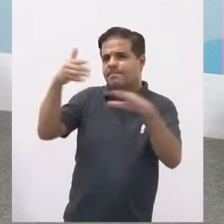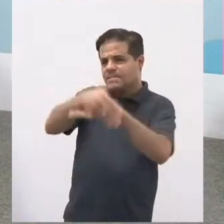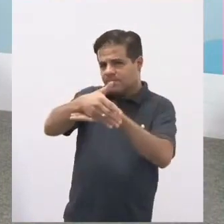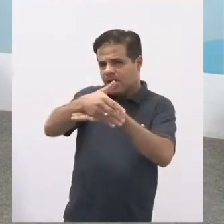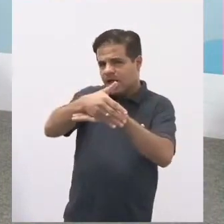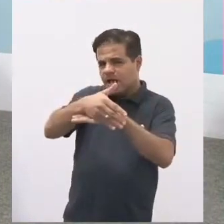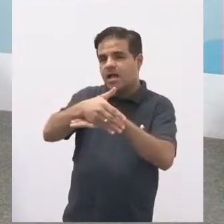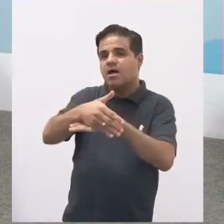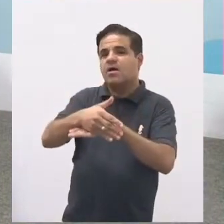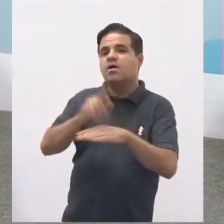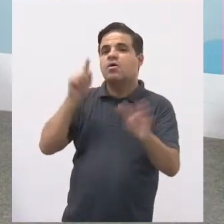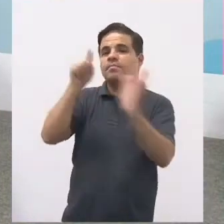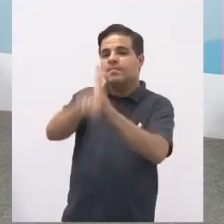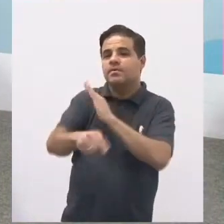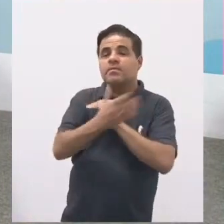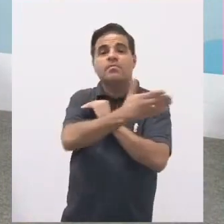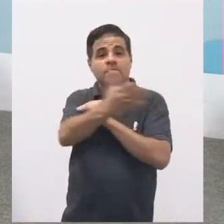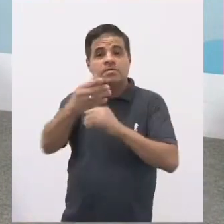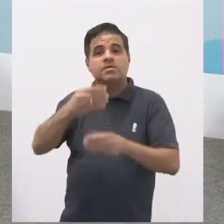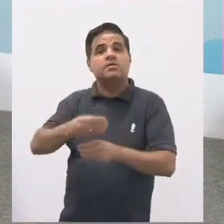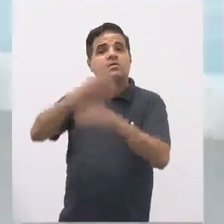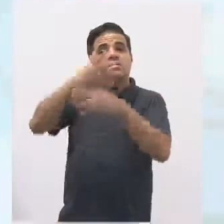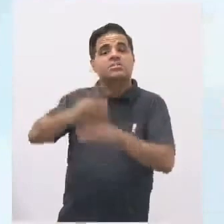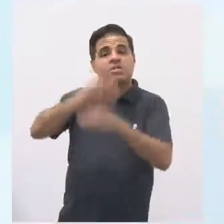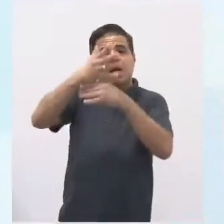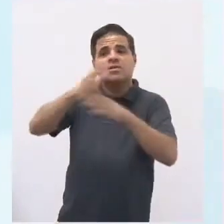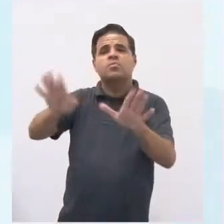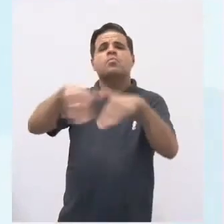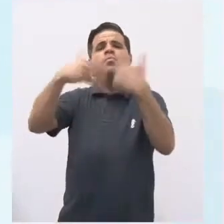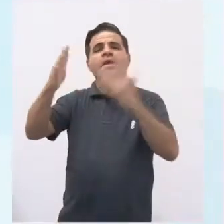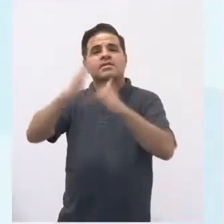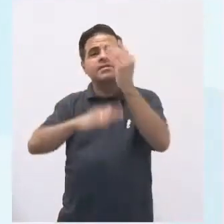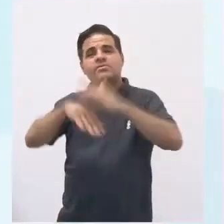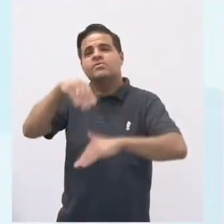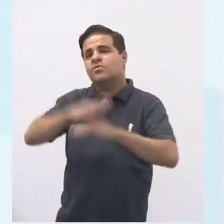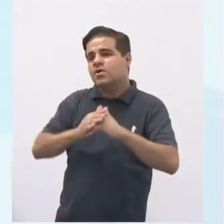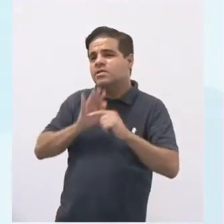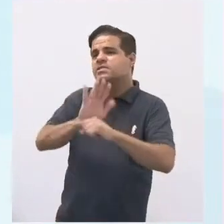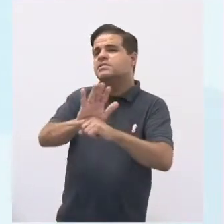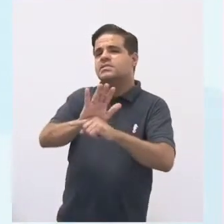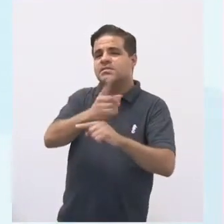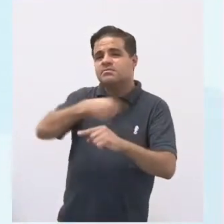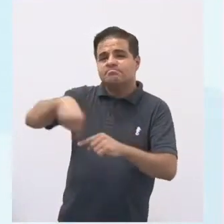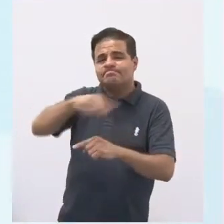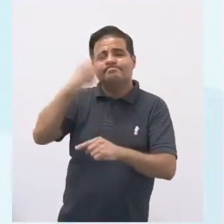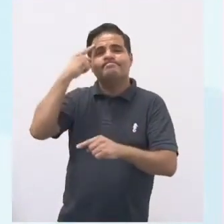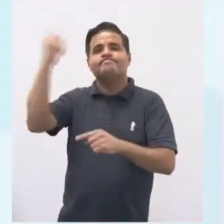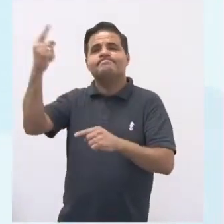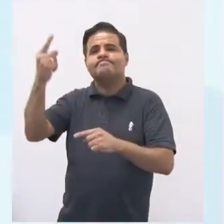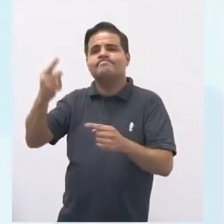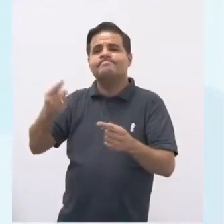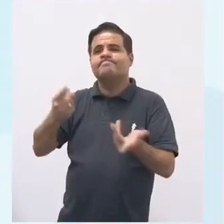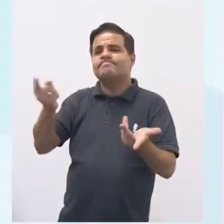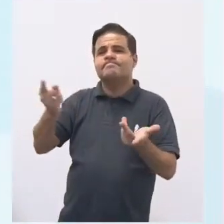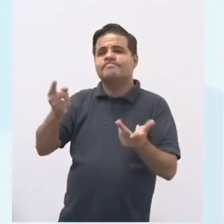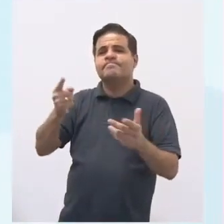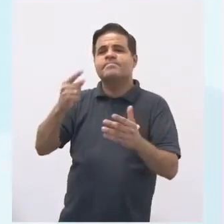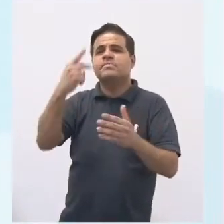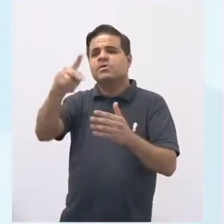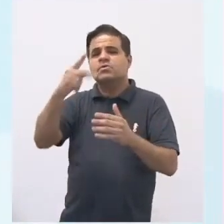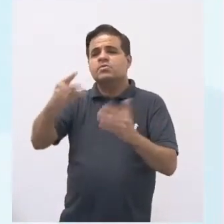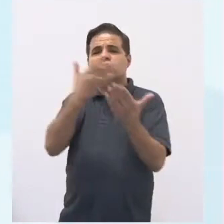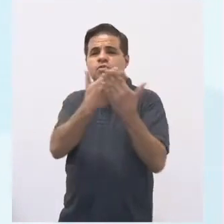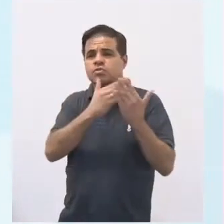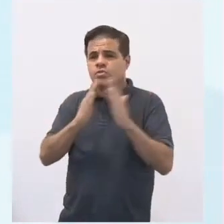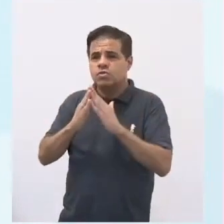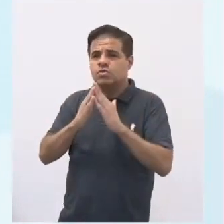também? Nós vamos perguntar para vocês aí no chat, ó, quais são as ações colaborativas, né, que foi exitosa aí na sua unidade